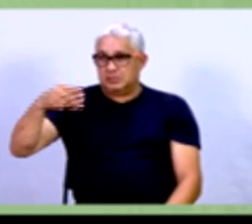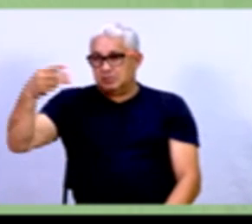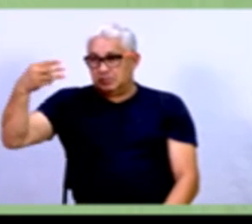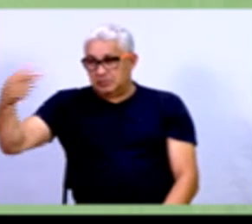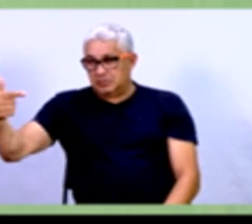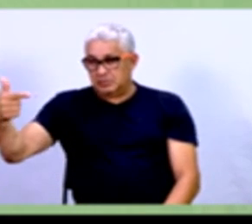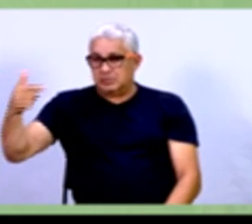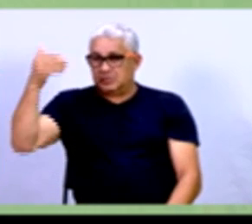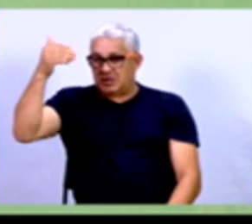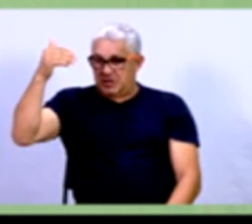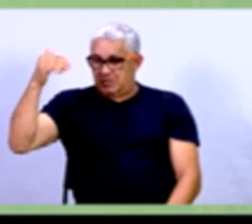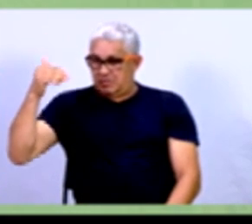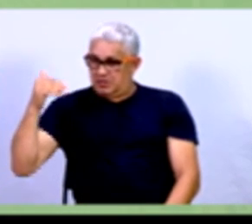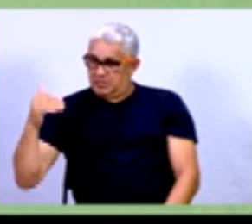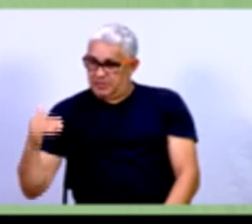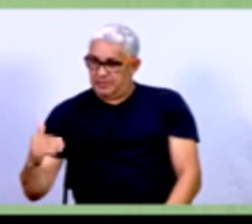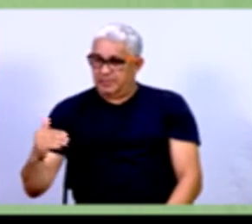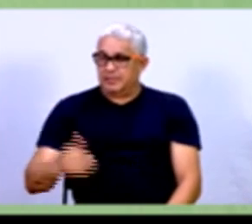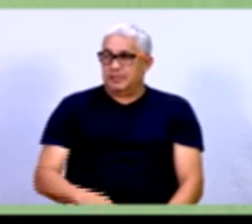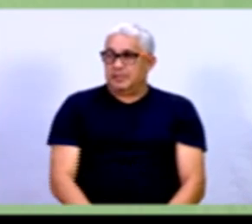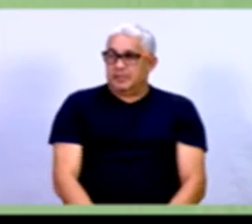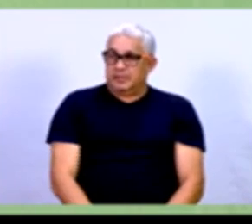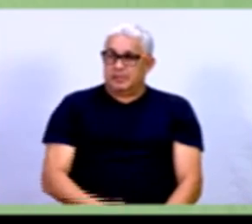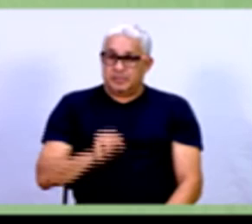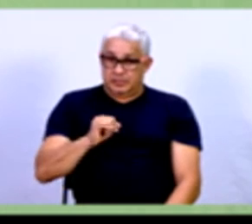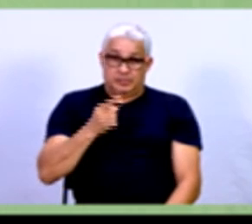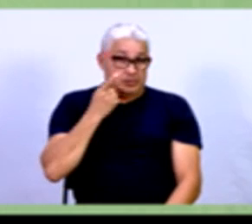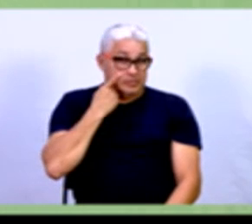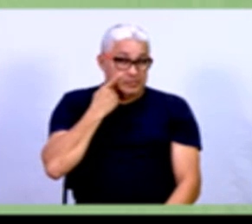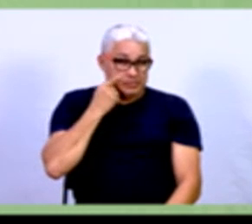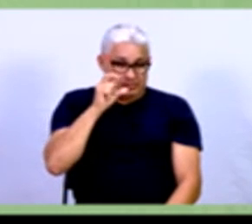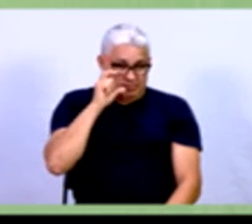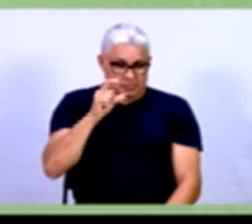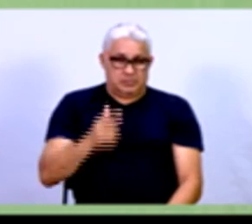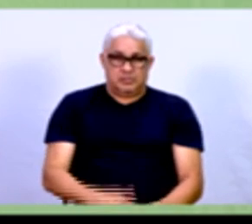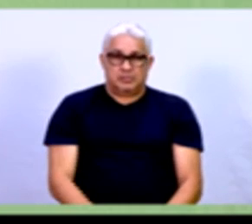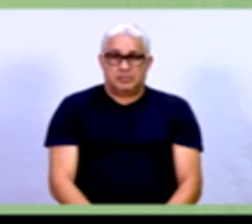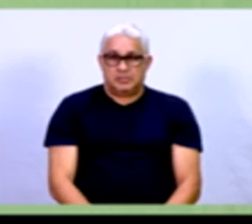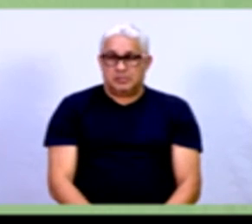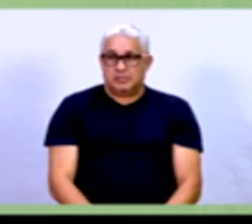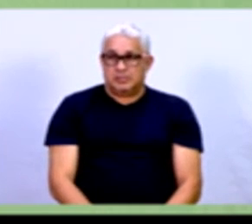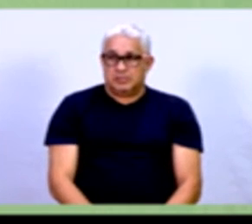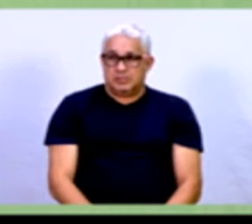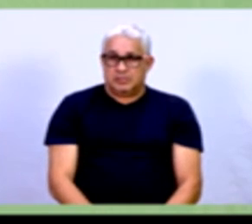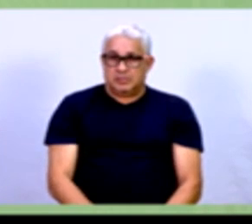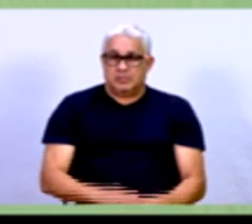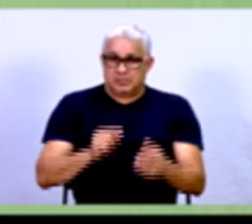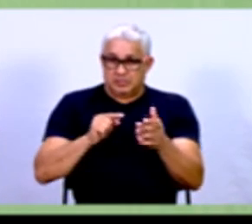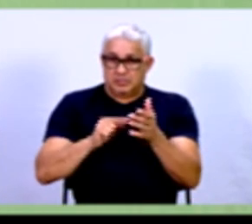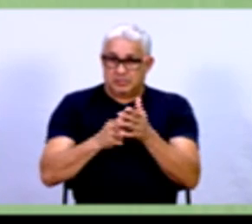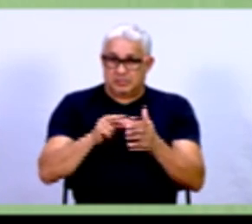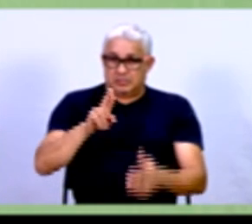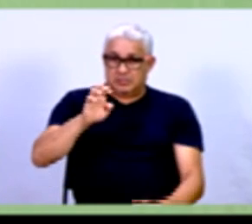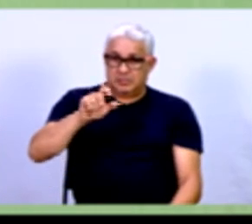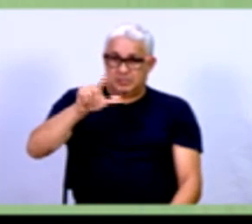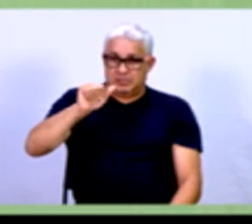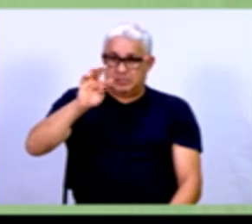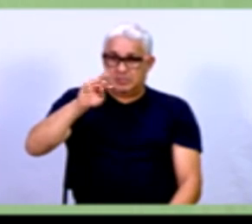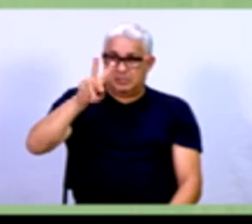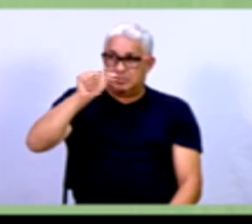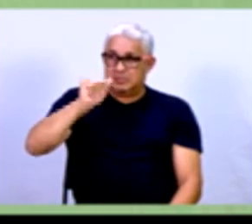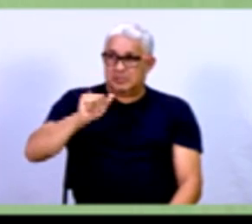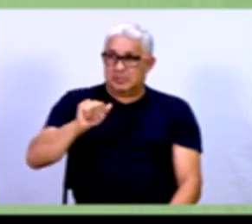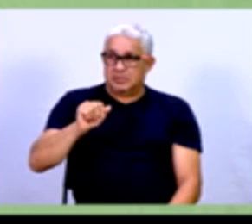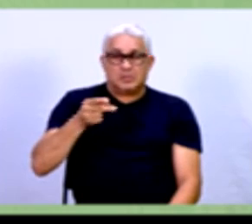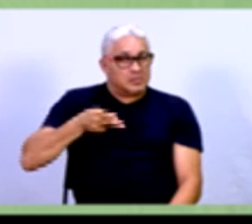e assim por diante. Se vocês prestarem atenção, a frequência relativa, depois sempre a soma dela vai dar 1, tá? Em vários